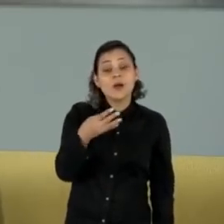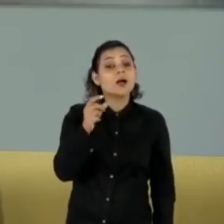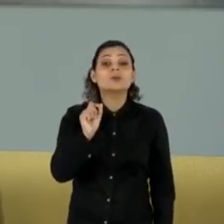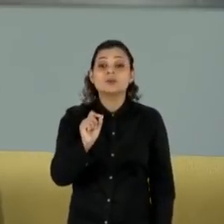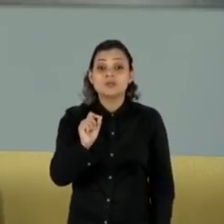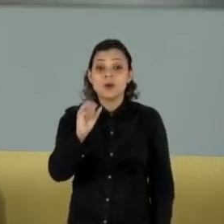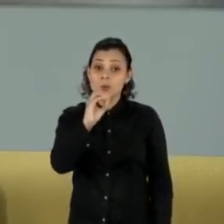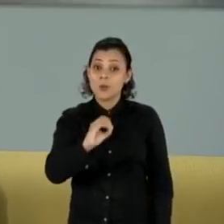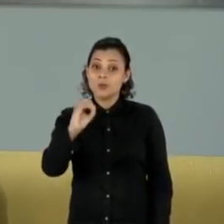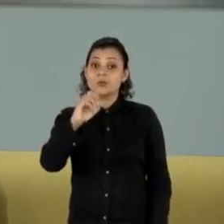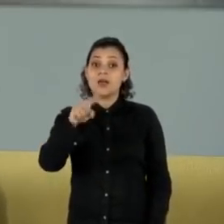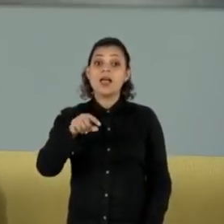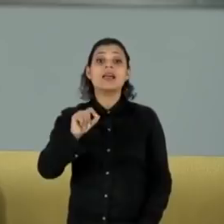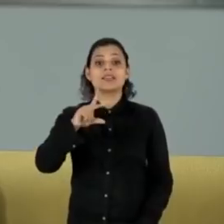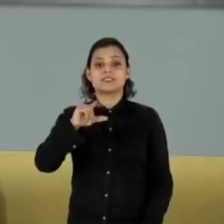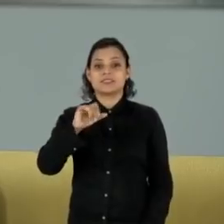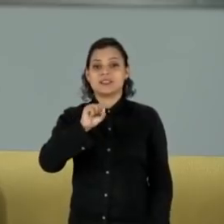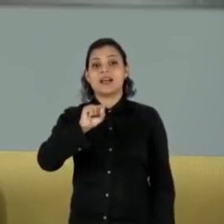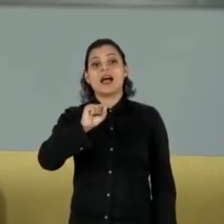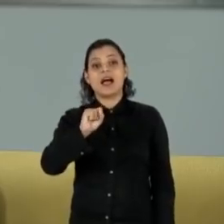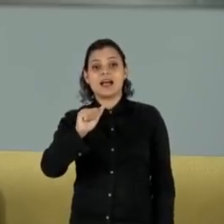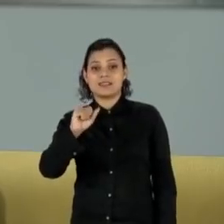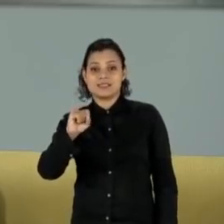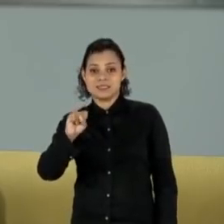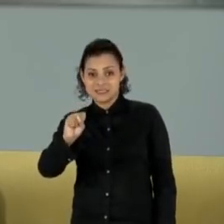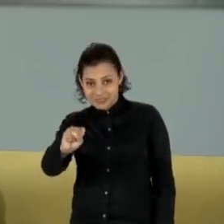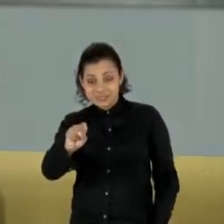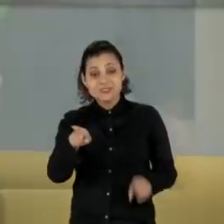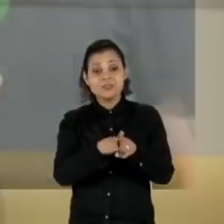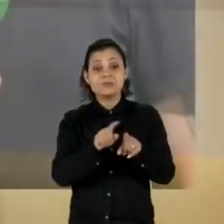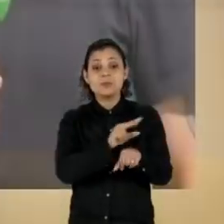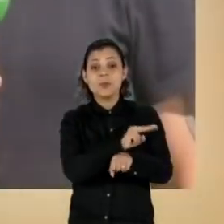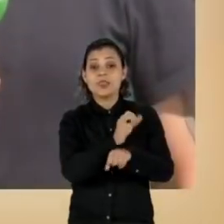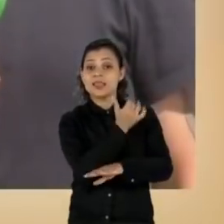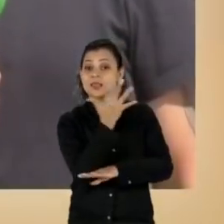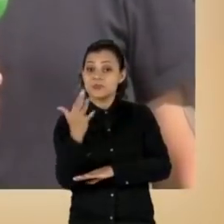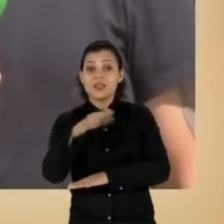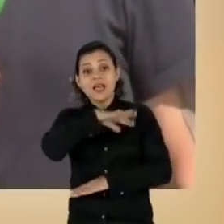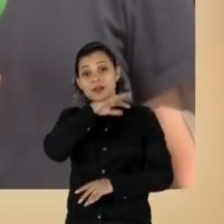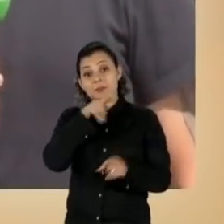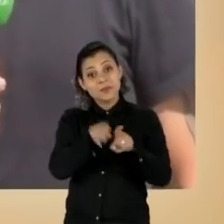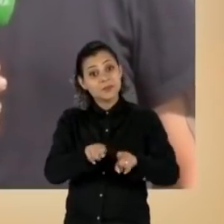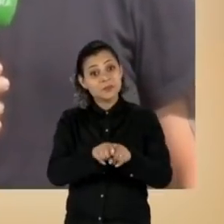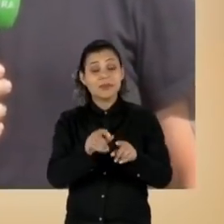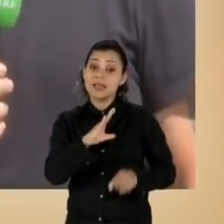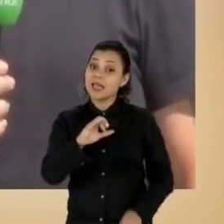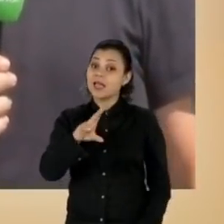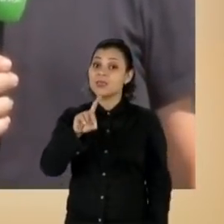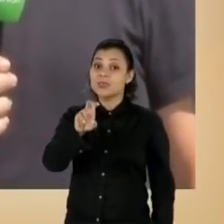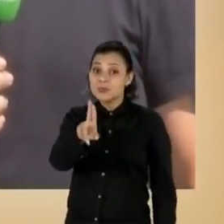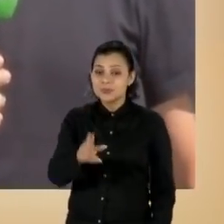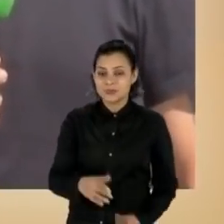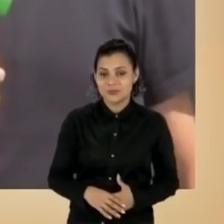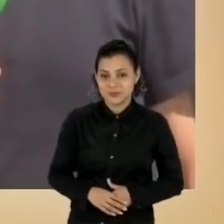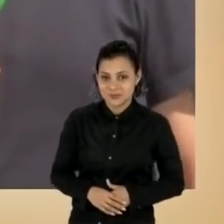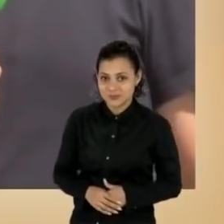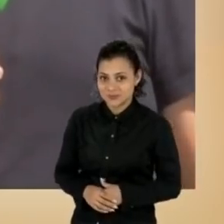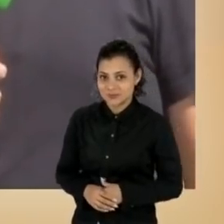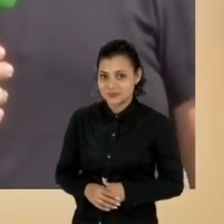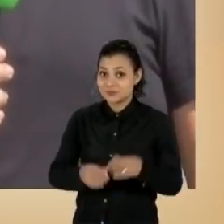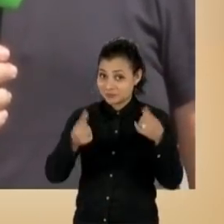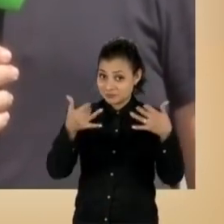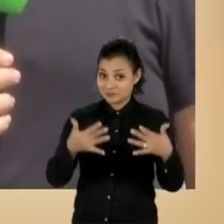são francisco de assis o santo católico padroeiro dos animais e da natureza cadu cortez tem mais detalhes para gente botar fiador